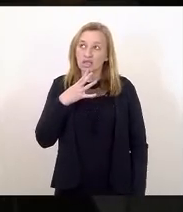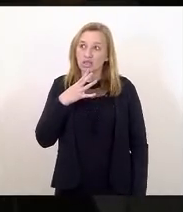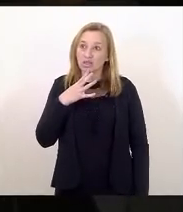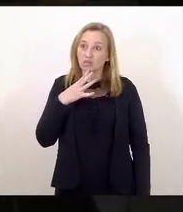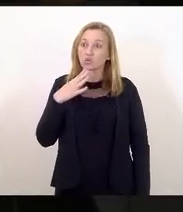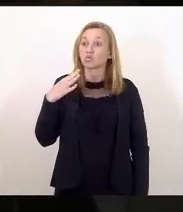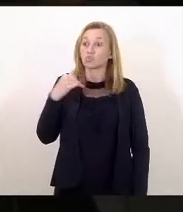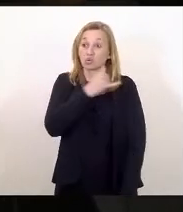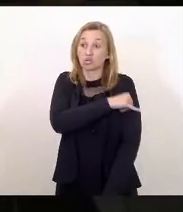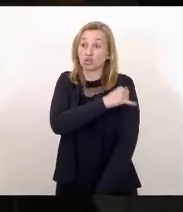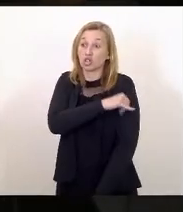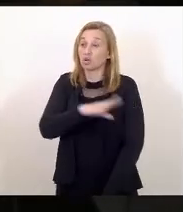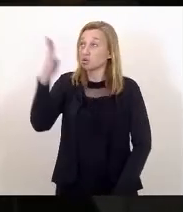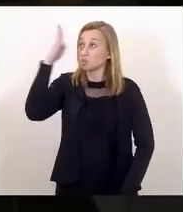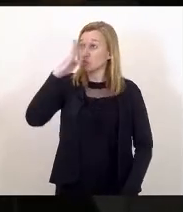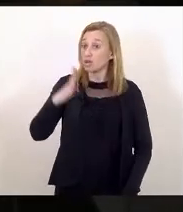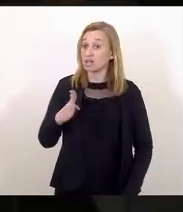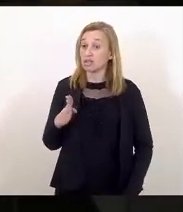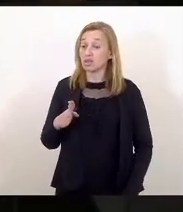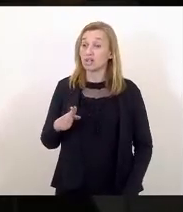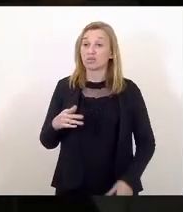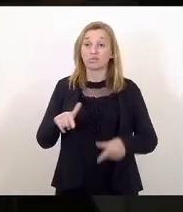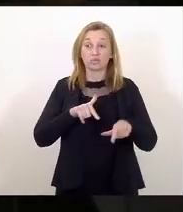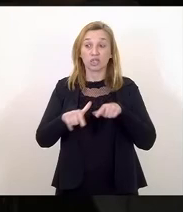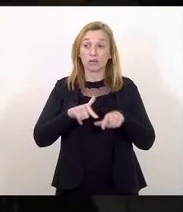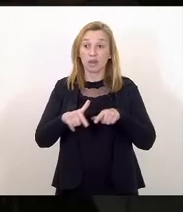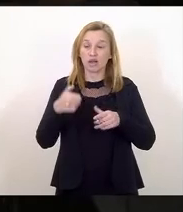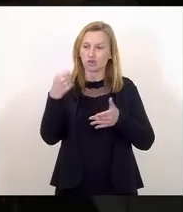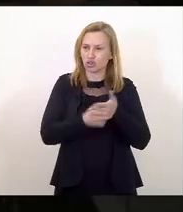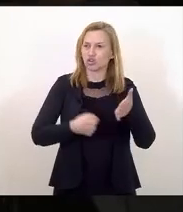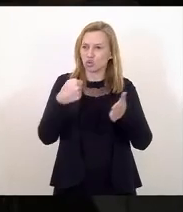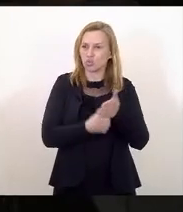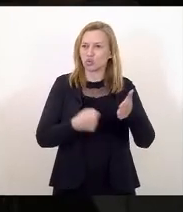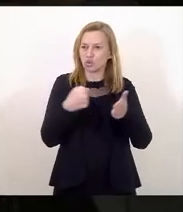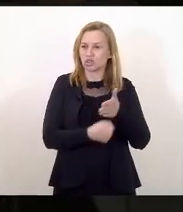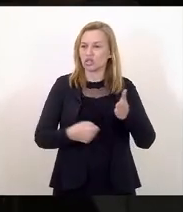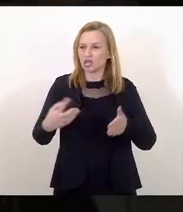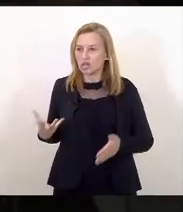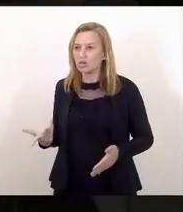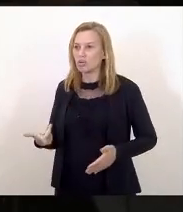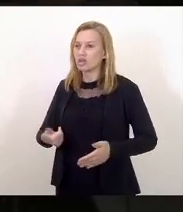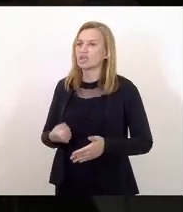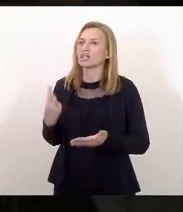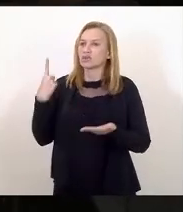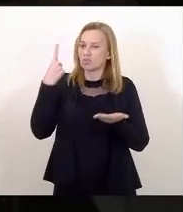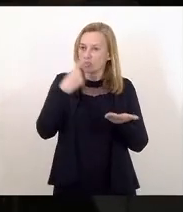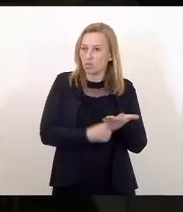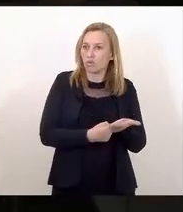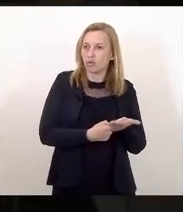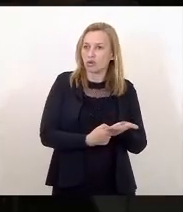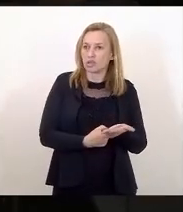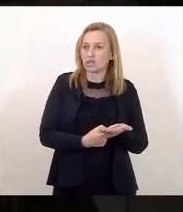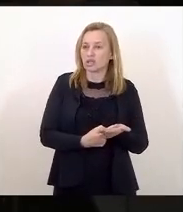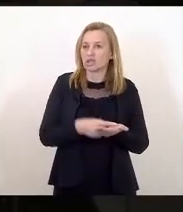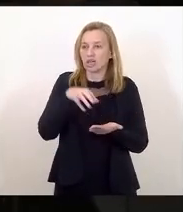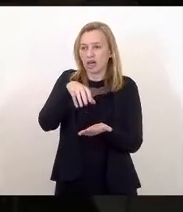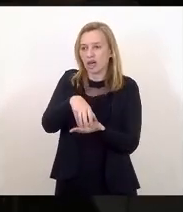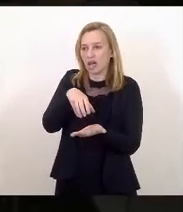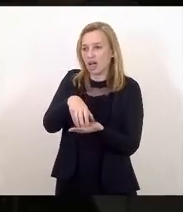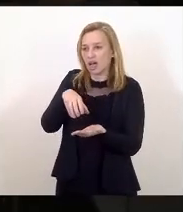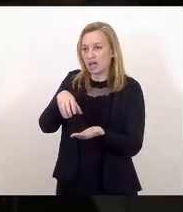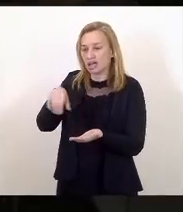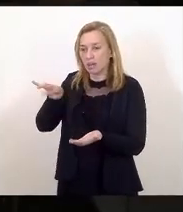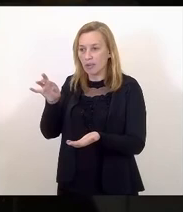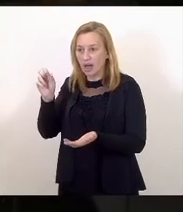no Brasil, por um trabalho de muita qualidade, de muito compromisso. A Redes da Maré é hoje uma entidade